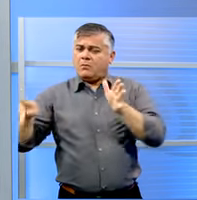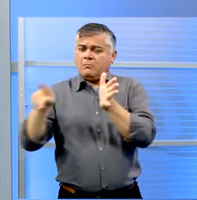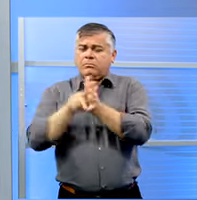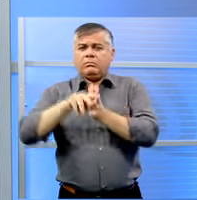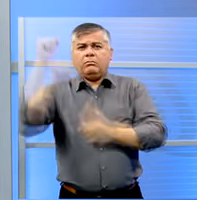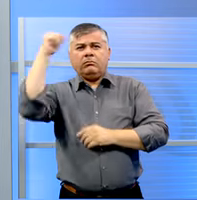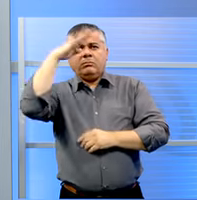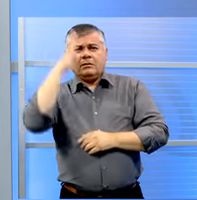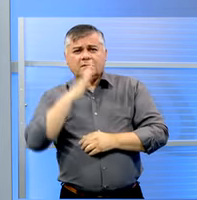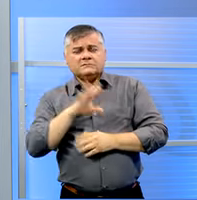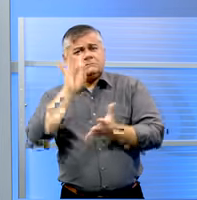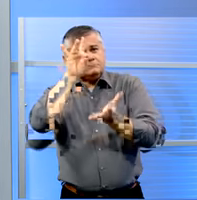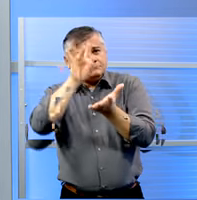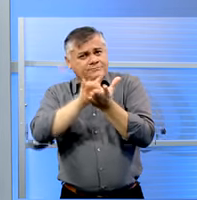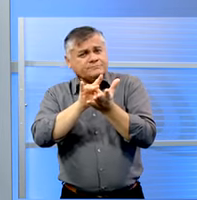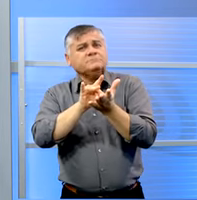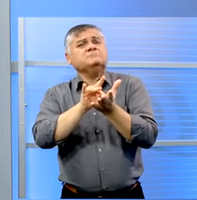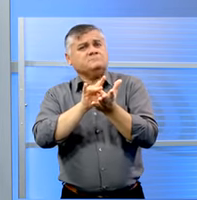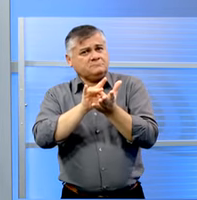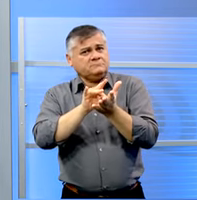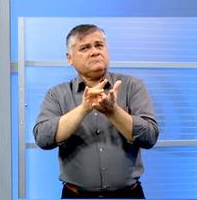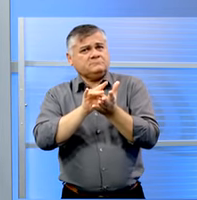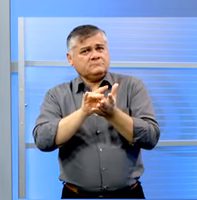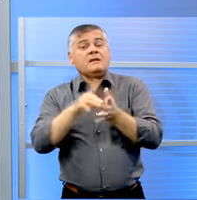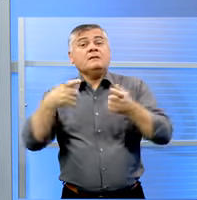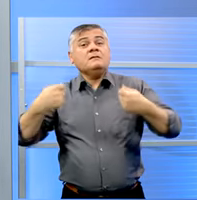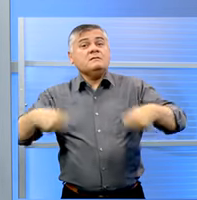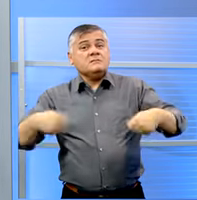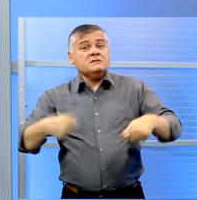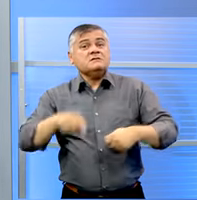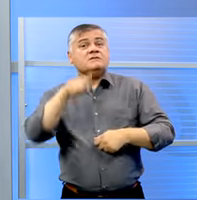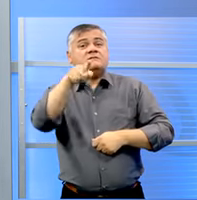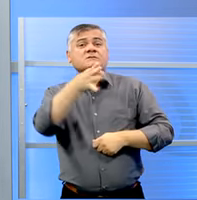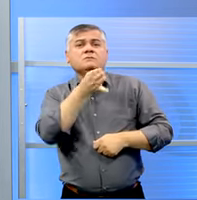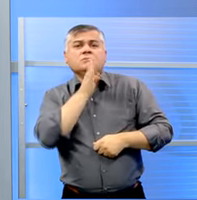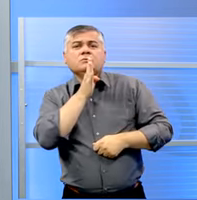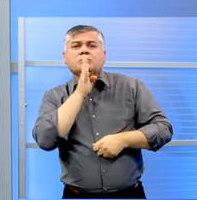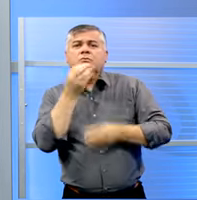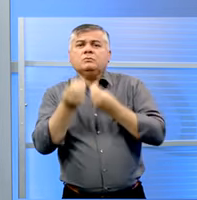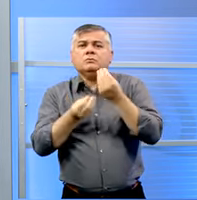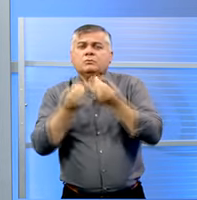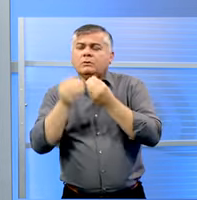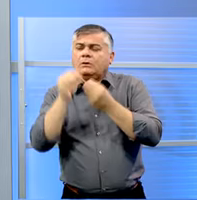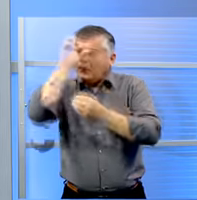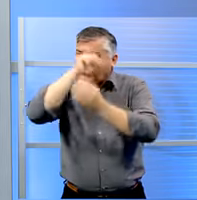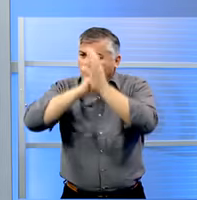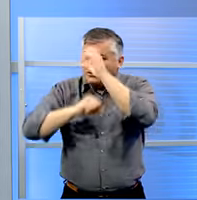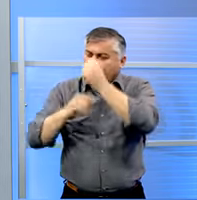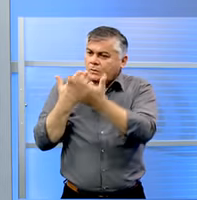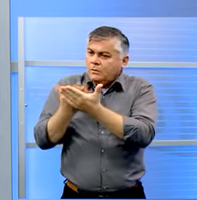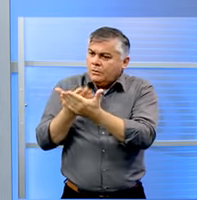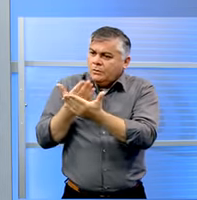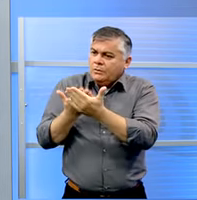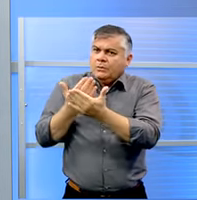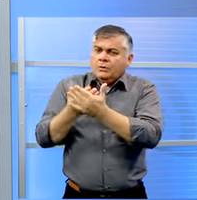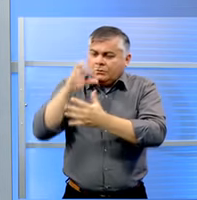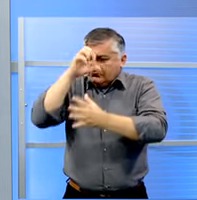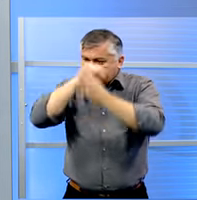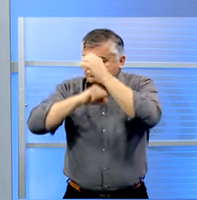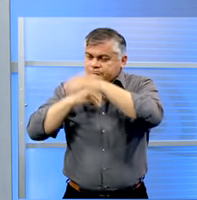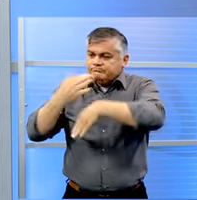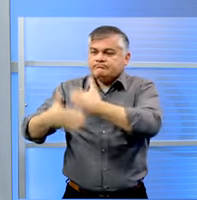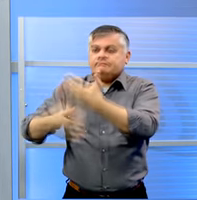como segunda língua brasileira e é necessário que você esteja desenvolvendo, aprendendo, porque todo